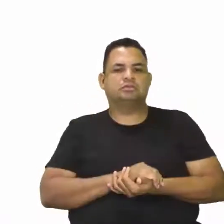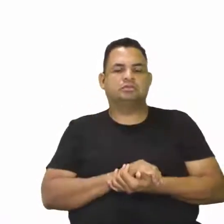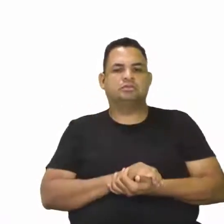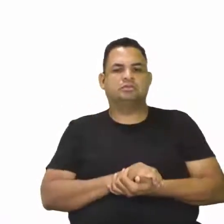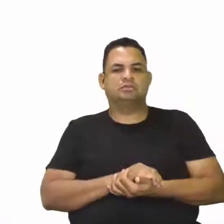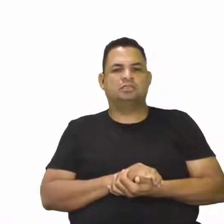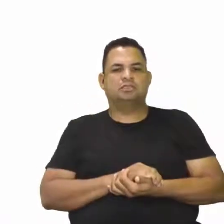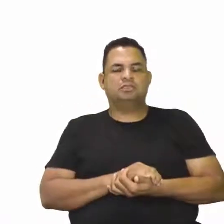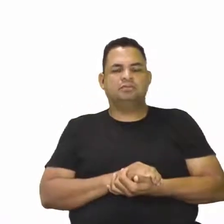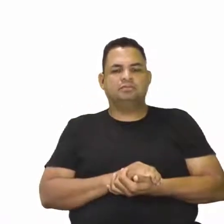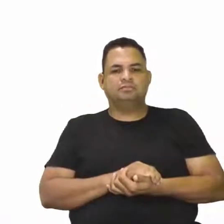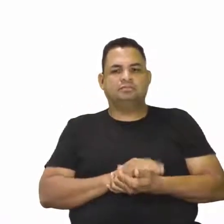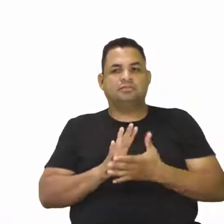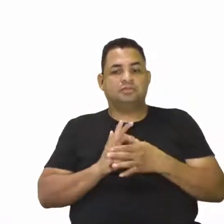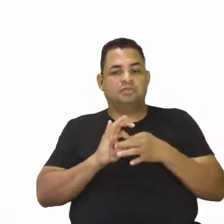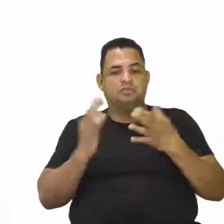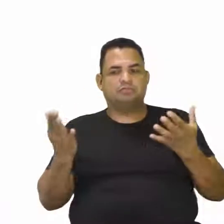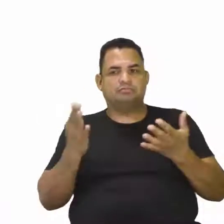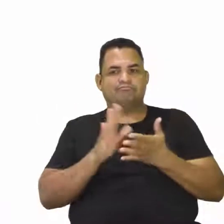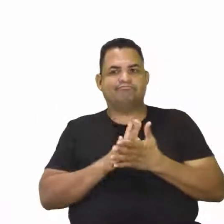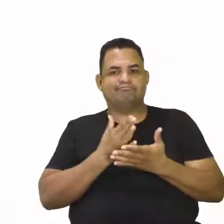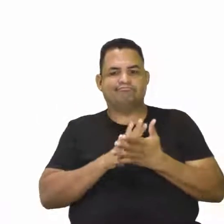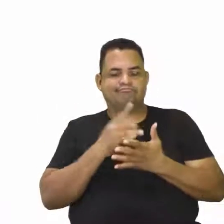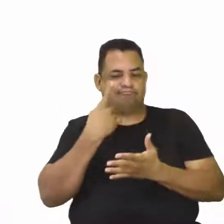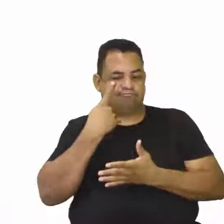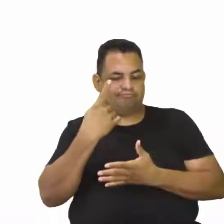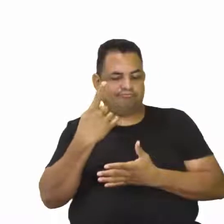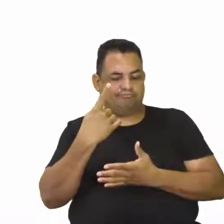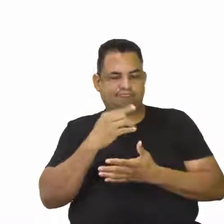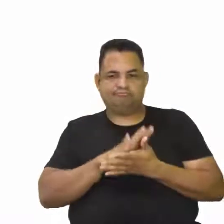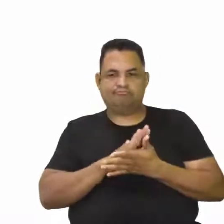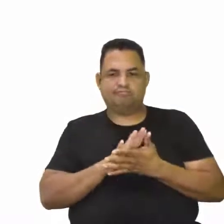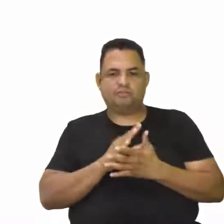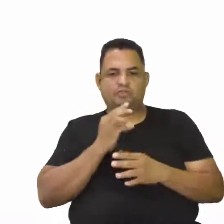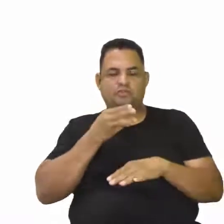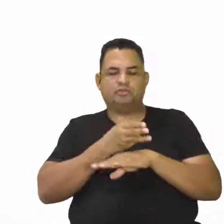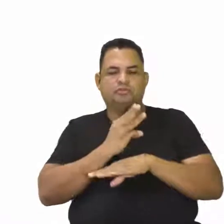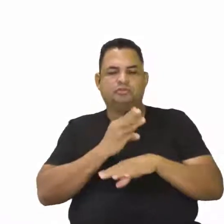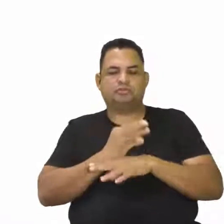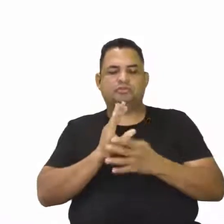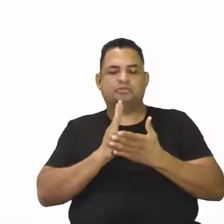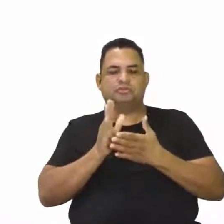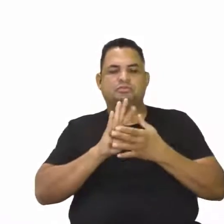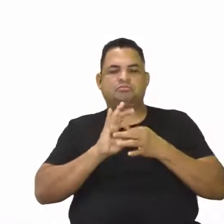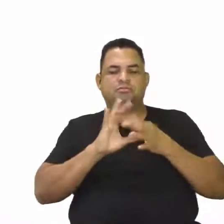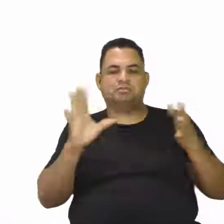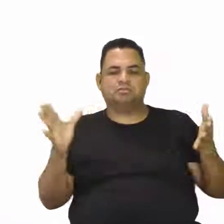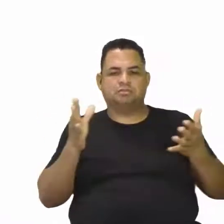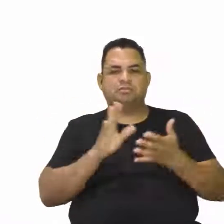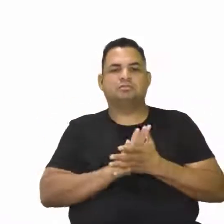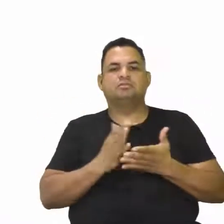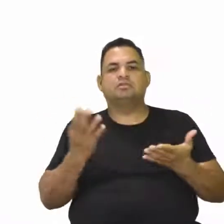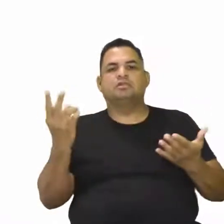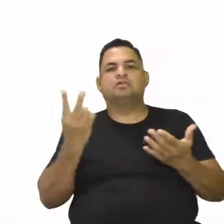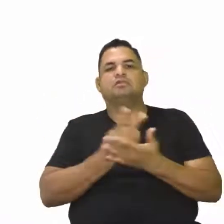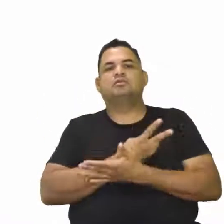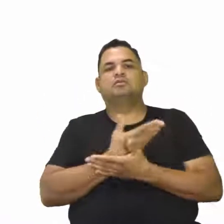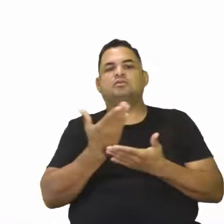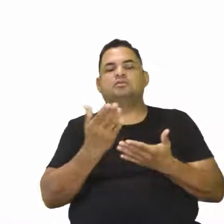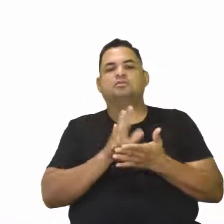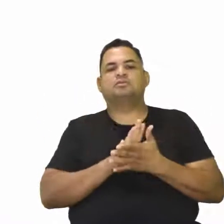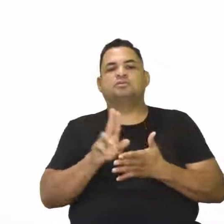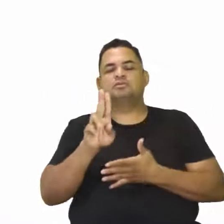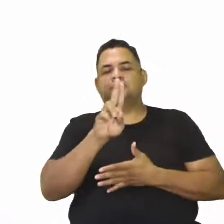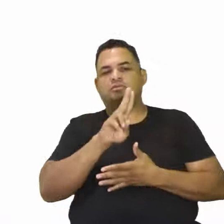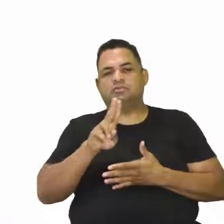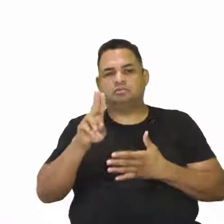liberta. Nem na hora que ela acorda, ela nem olha o WhatsApp, né? Já me libertei disso. Episódios de uso compulsivo